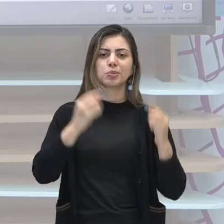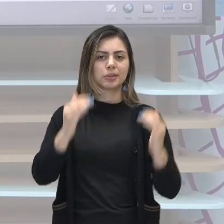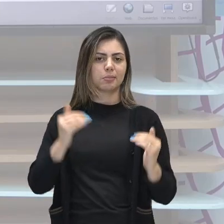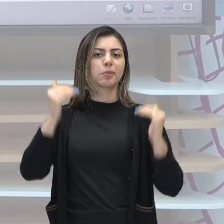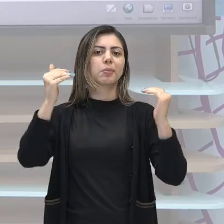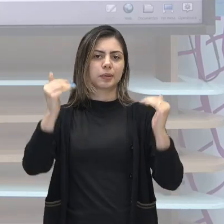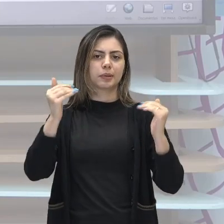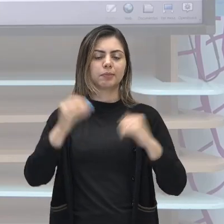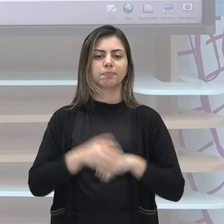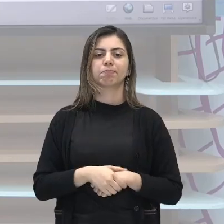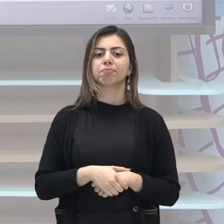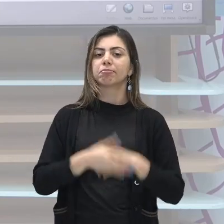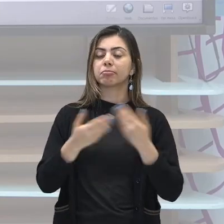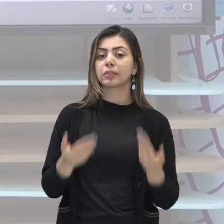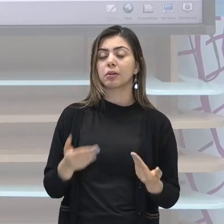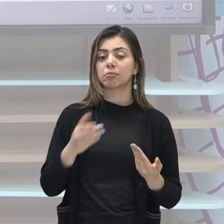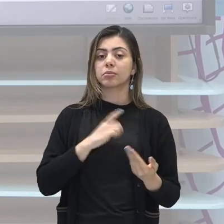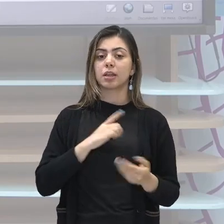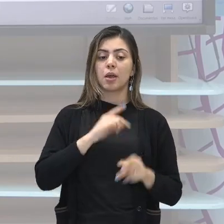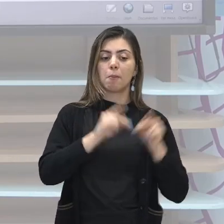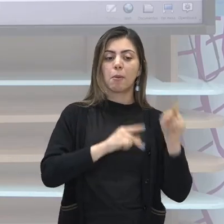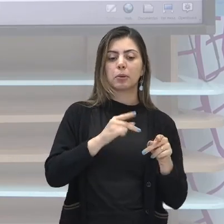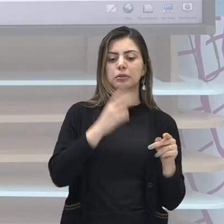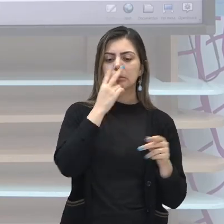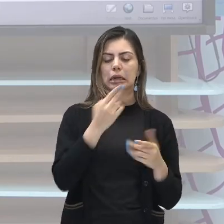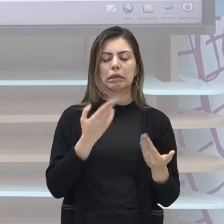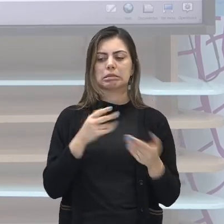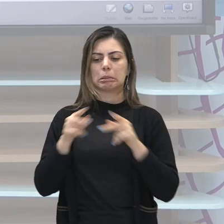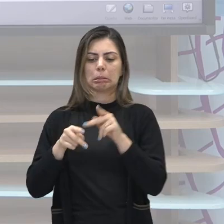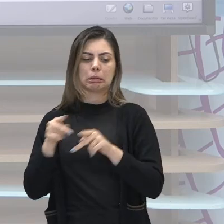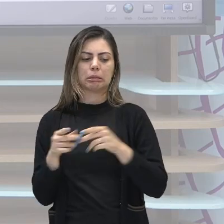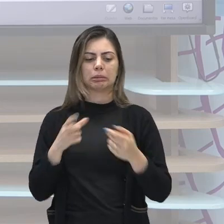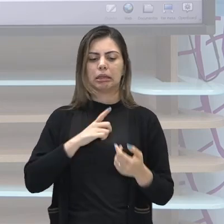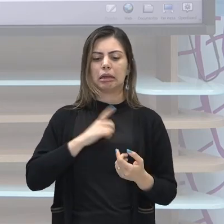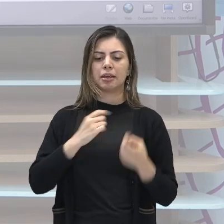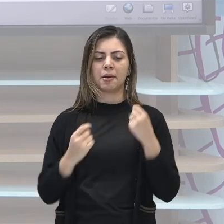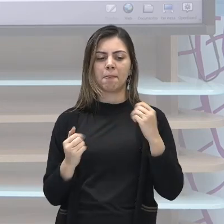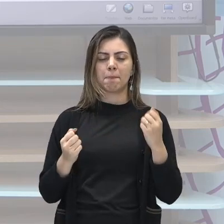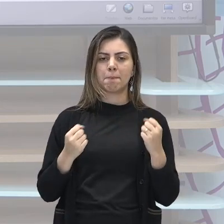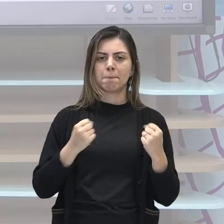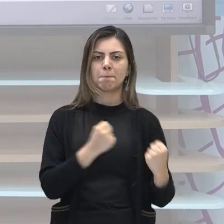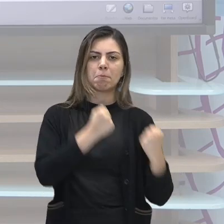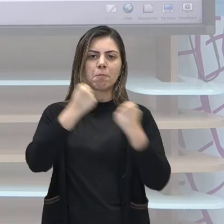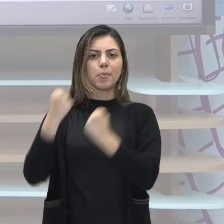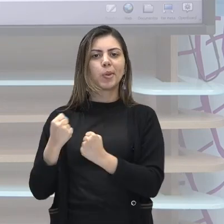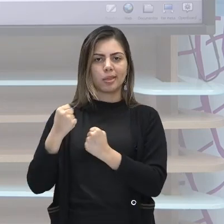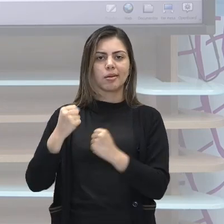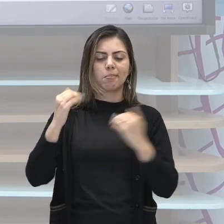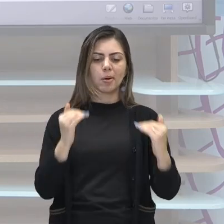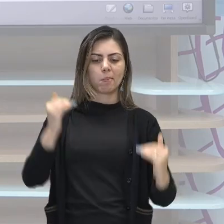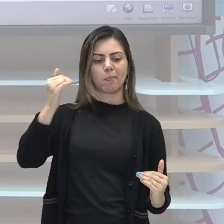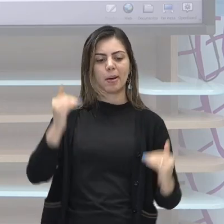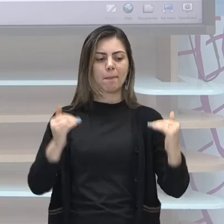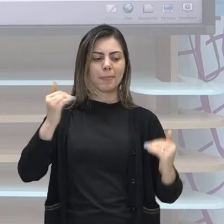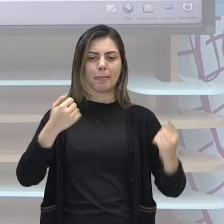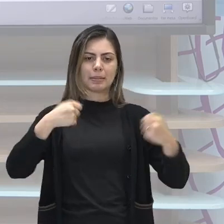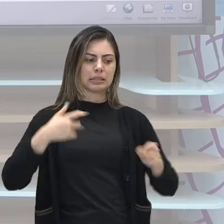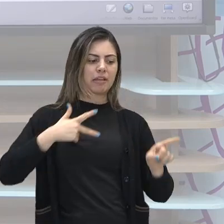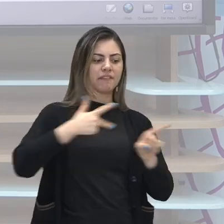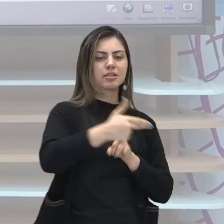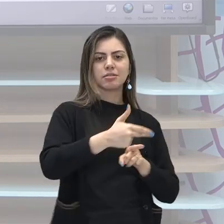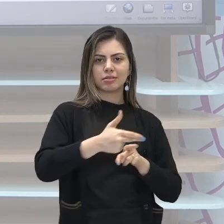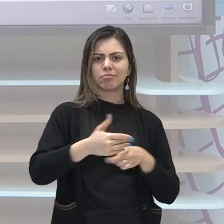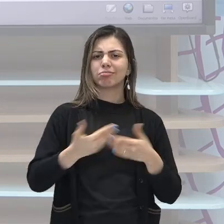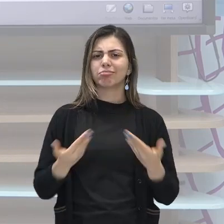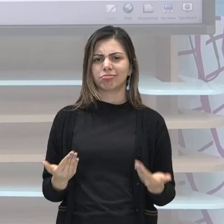na qual um tem que ser mais forte que o outro. Um tem que derrotar o outro.